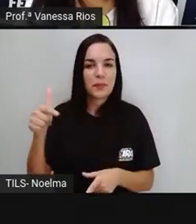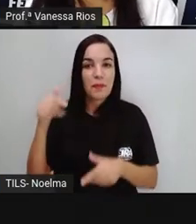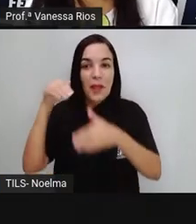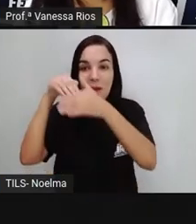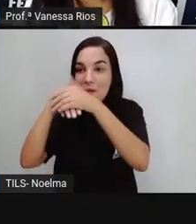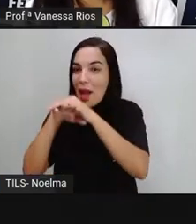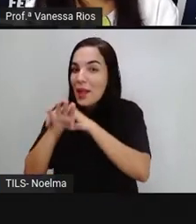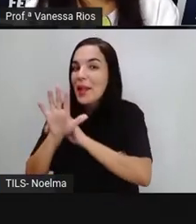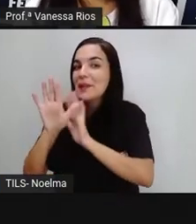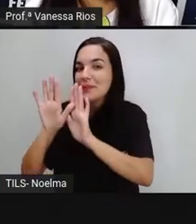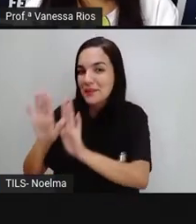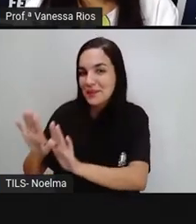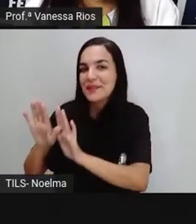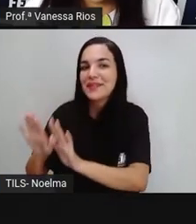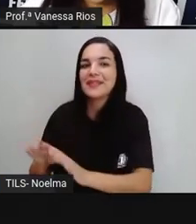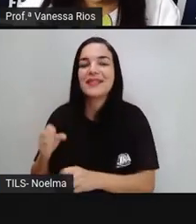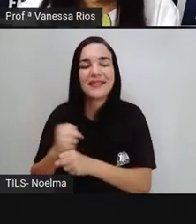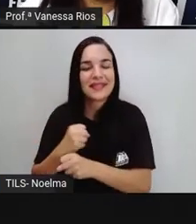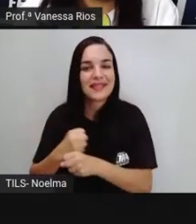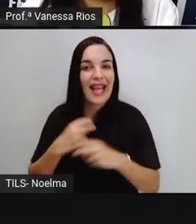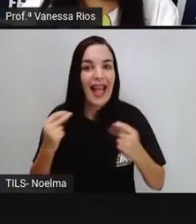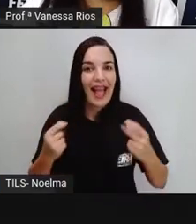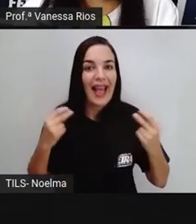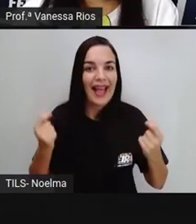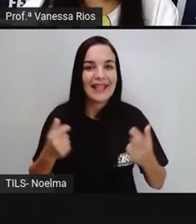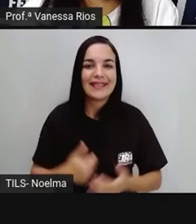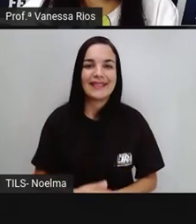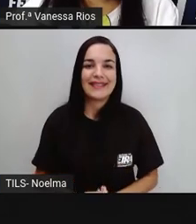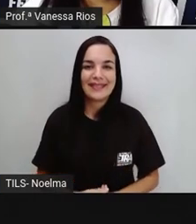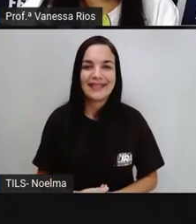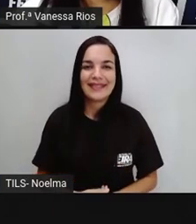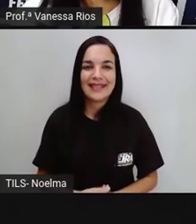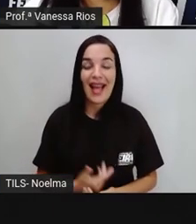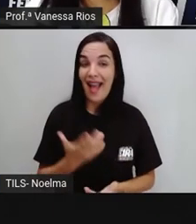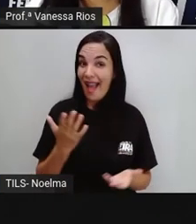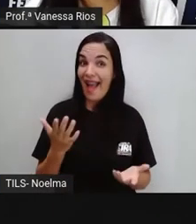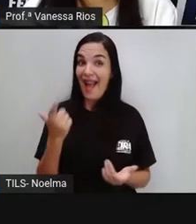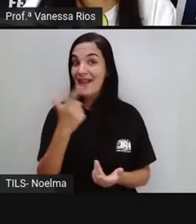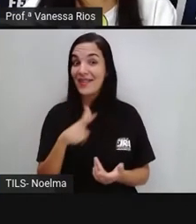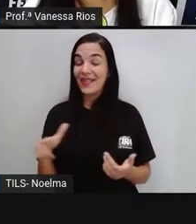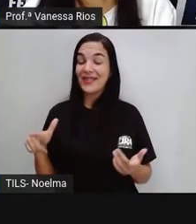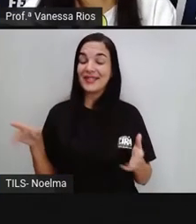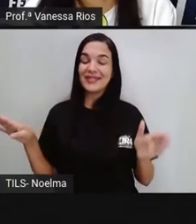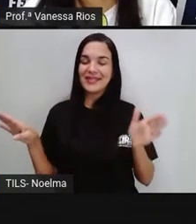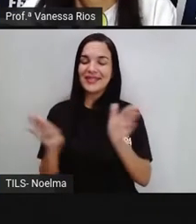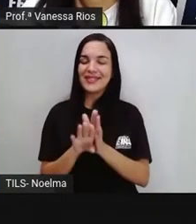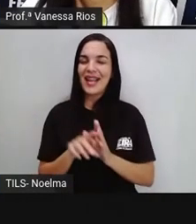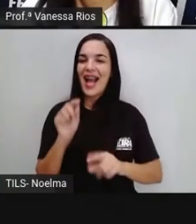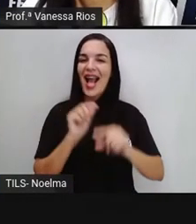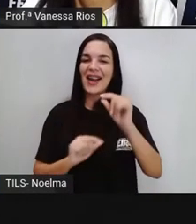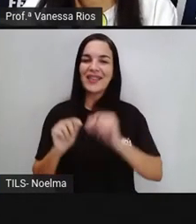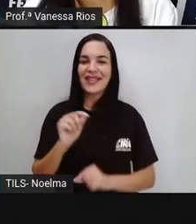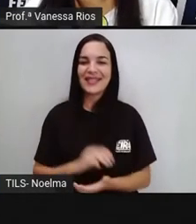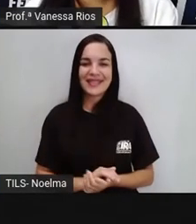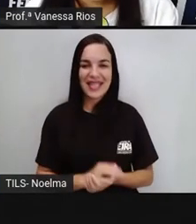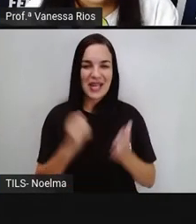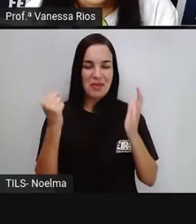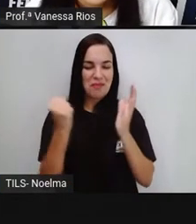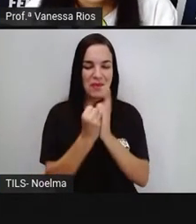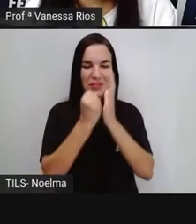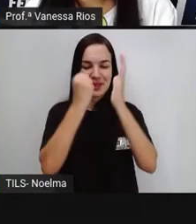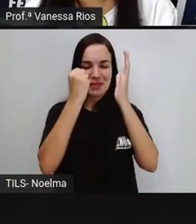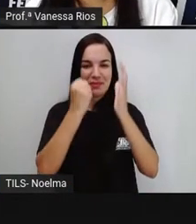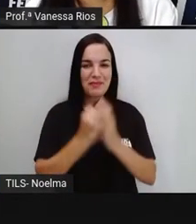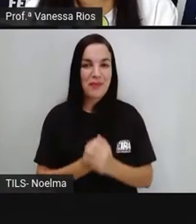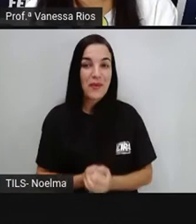é guardado aí por essa construção até hoje. E agora a gente chega aí nos bens